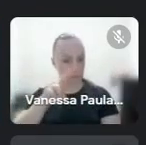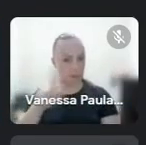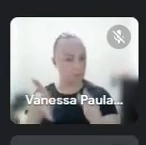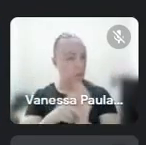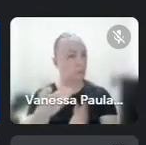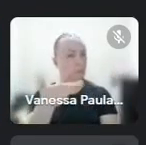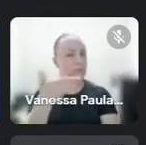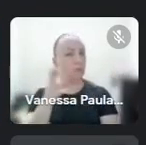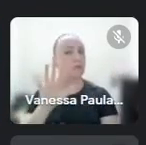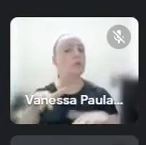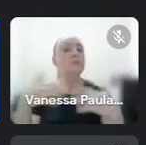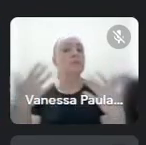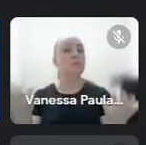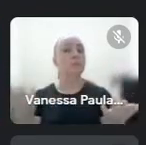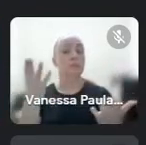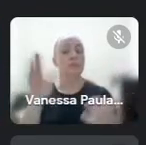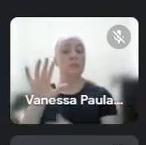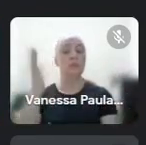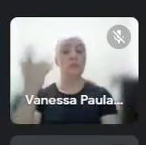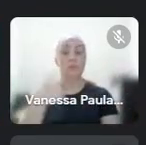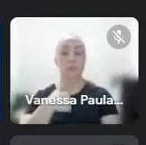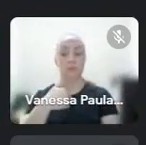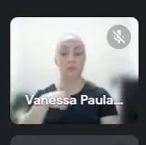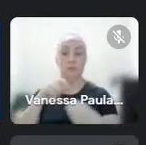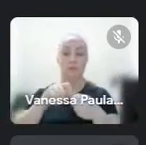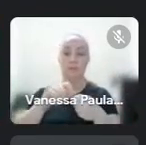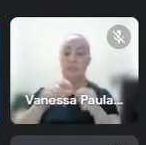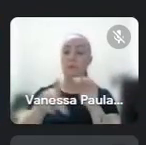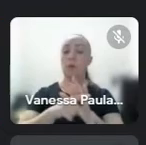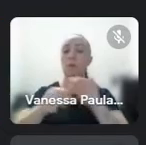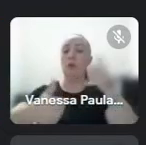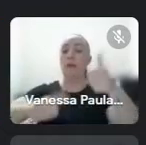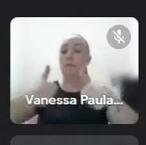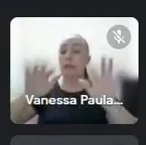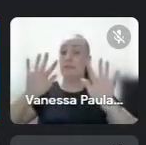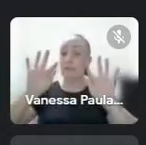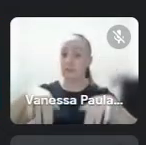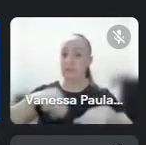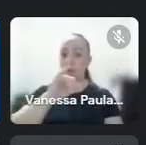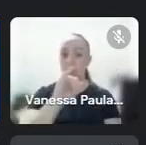quando? Quando eu fizer a minha análise final em ICP.